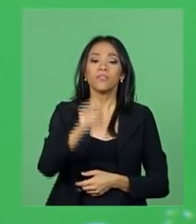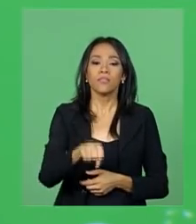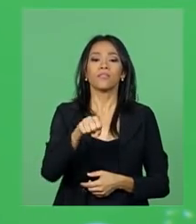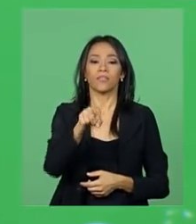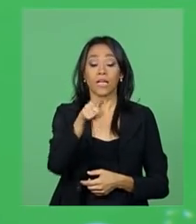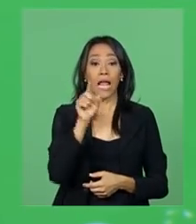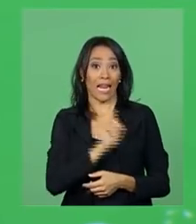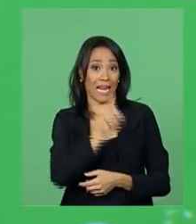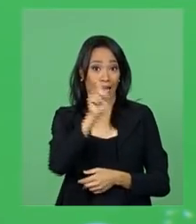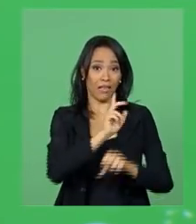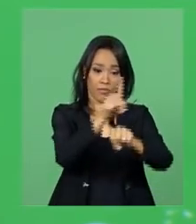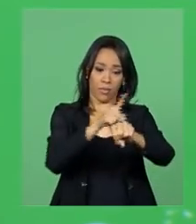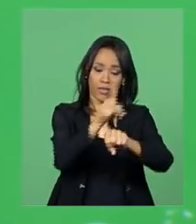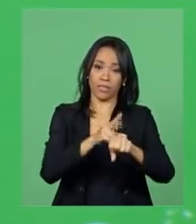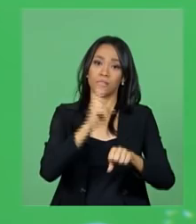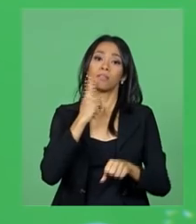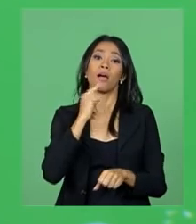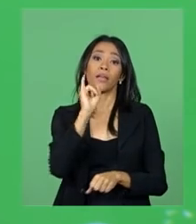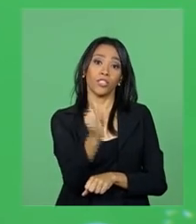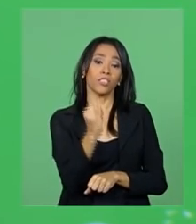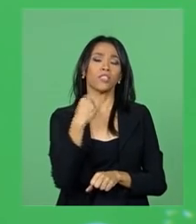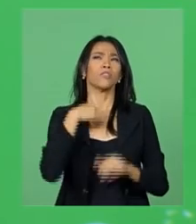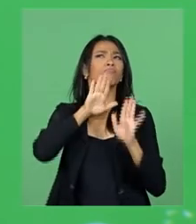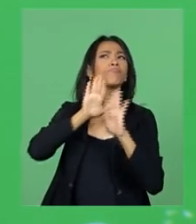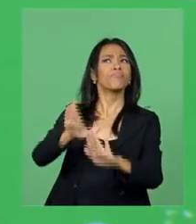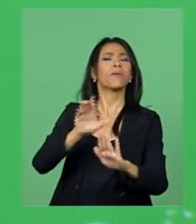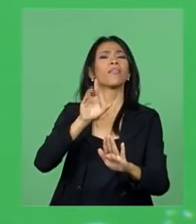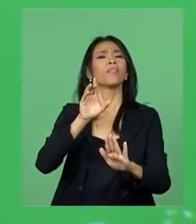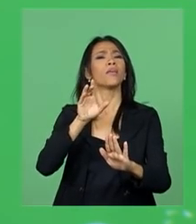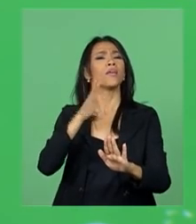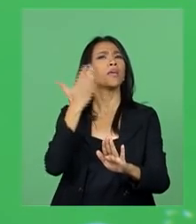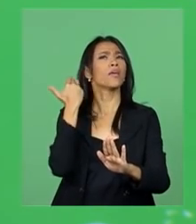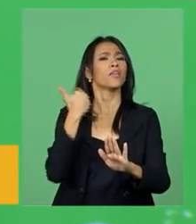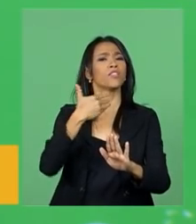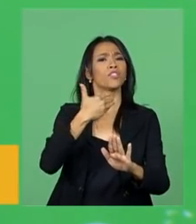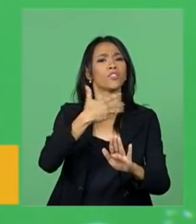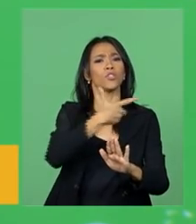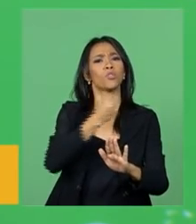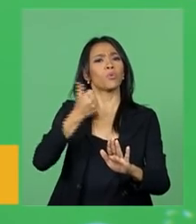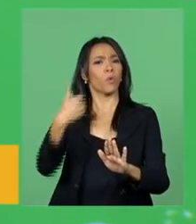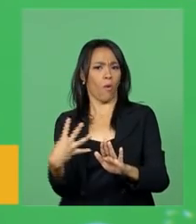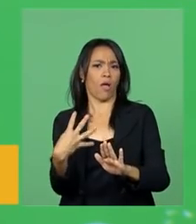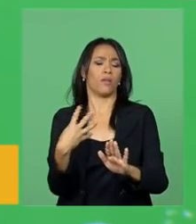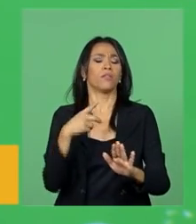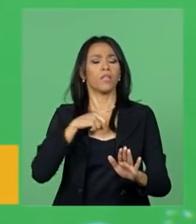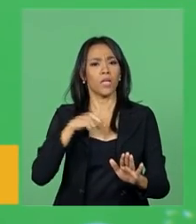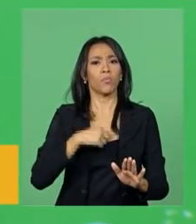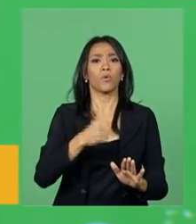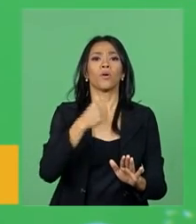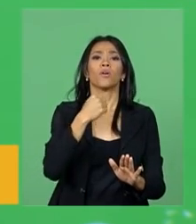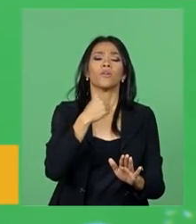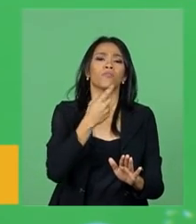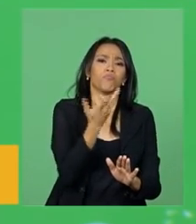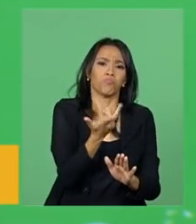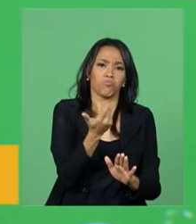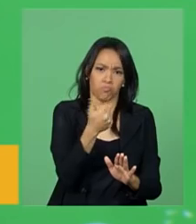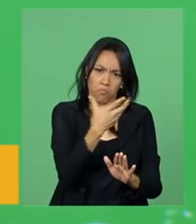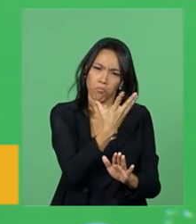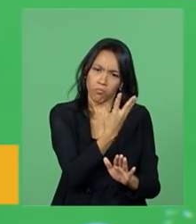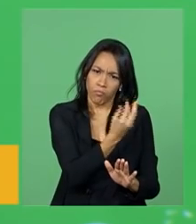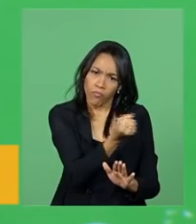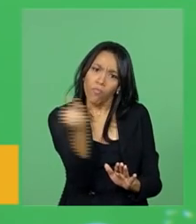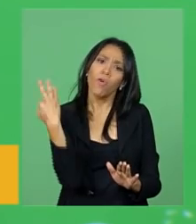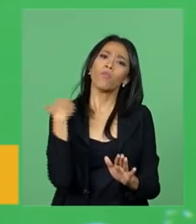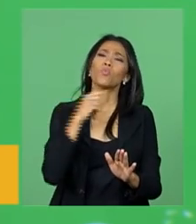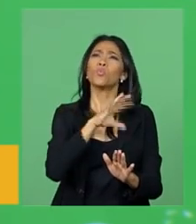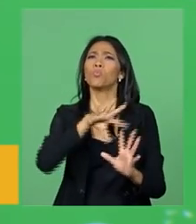No Haiti, nós estamos lá desde 2004. Né? Nós temos atualmente em torno de 1.200 militares em forças de paz no